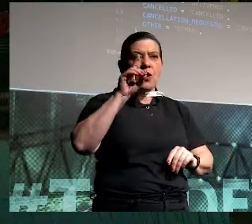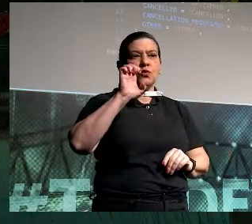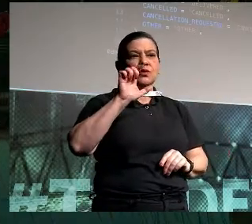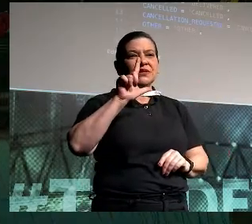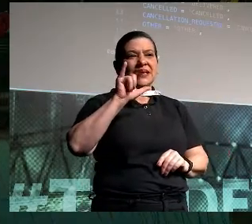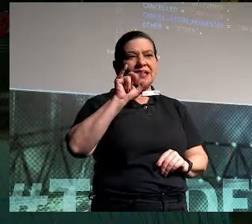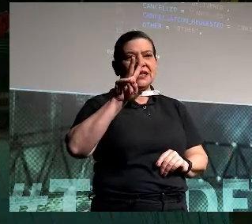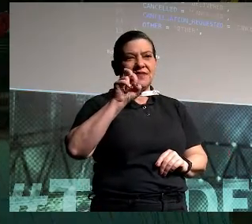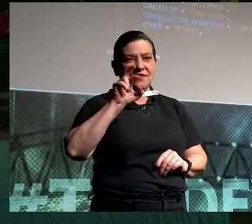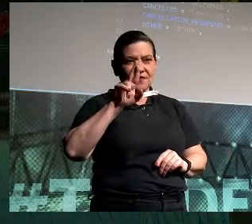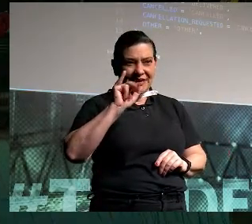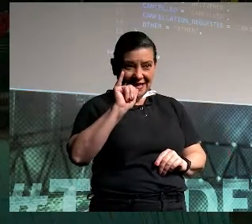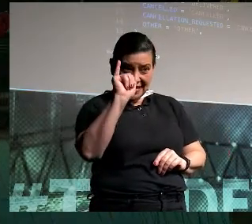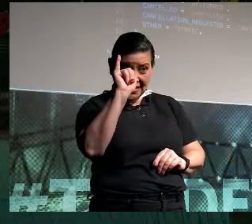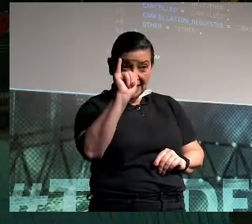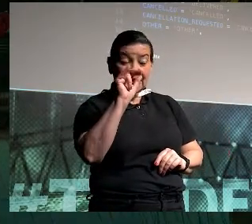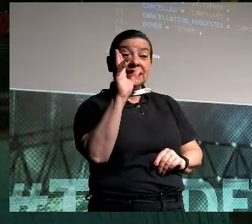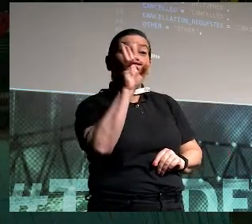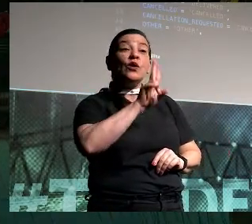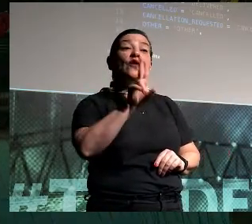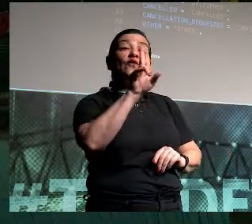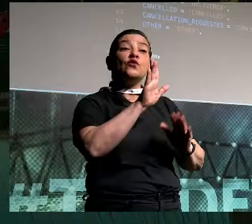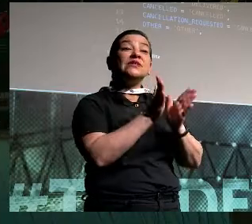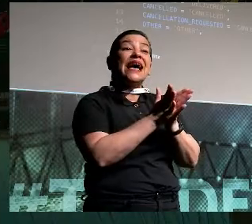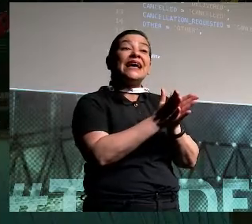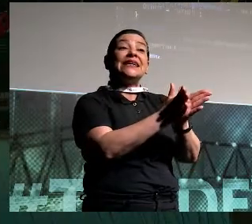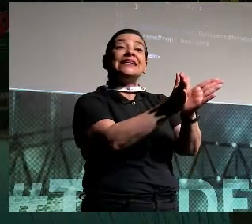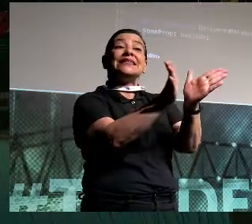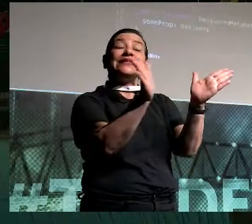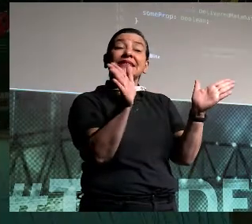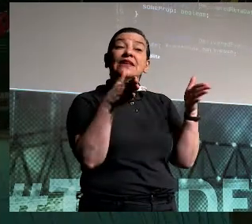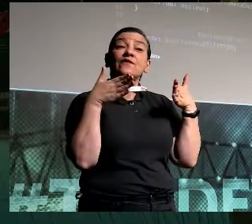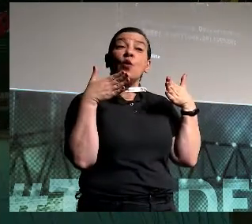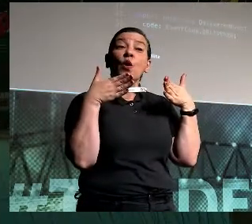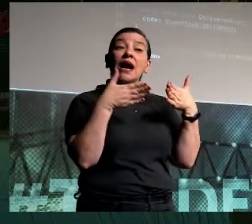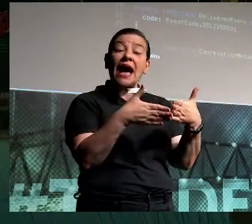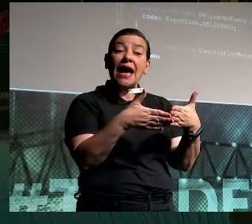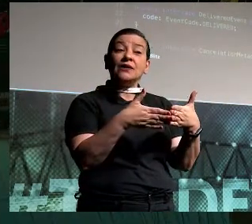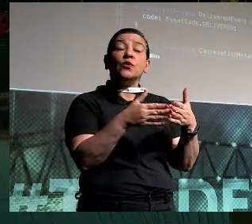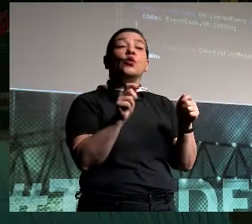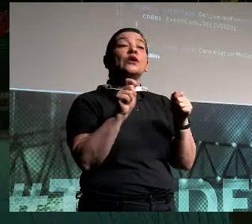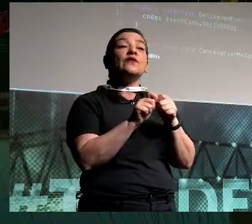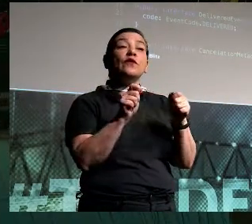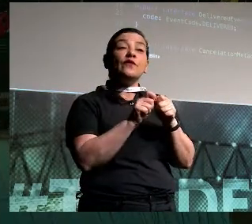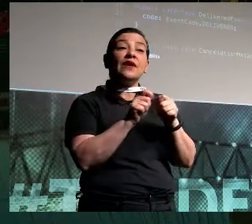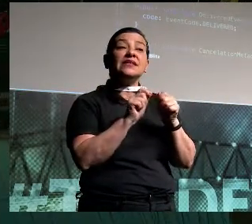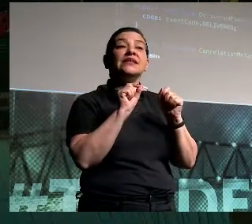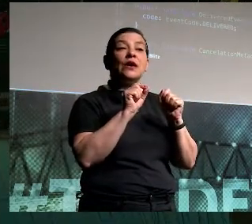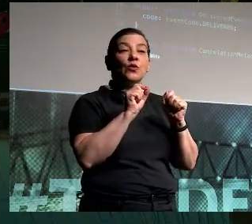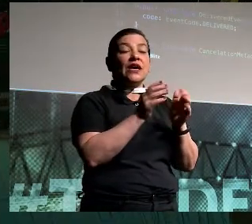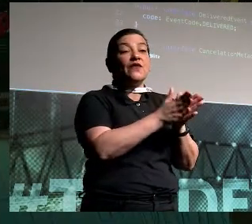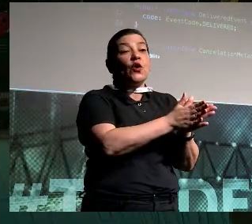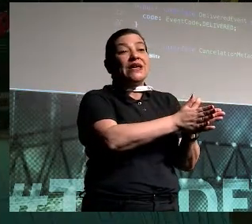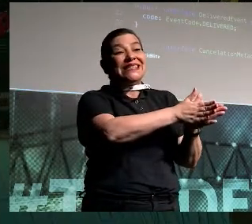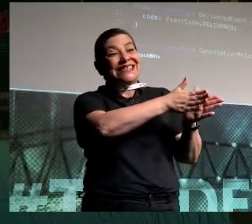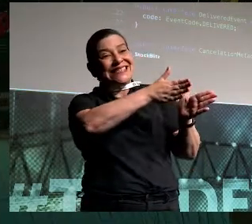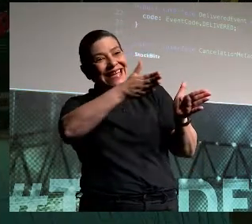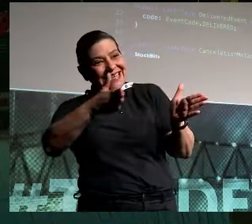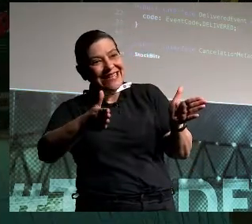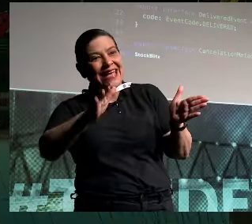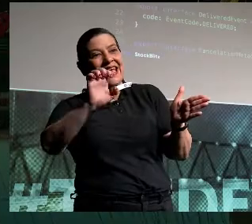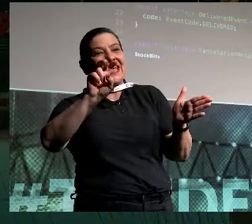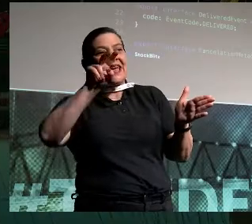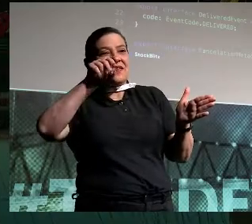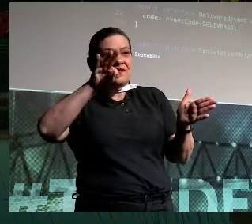genéricos mais especializados. Uma das maneiras de eu fazer isso é estender a classe de evento. Então, eu posso vir falar, olha, eu